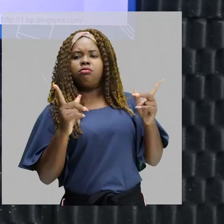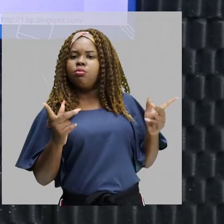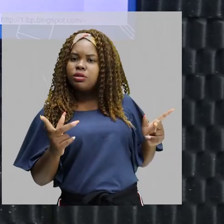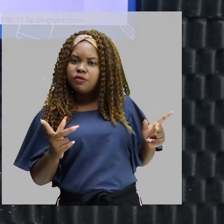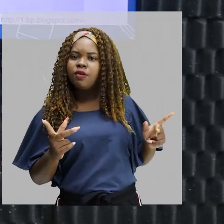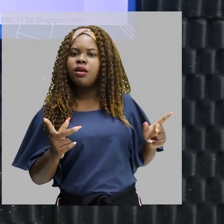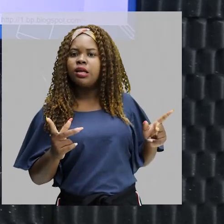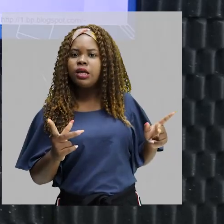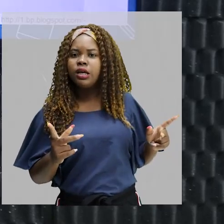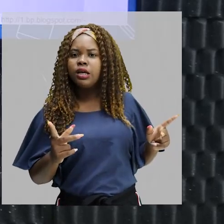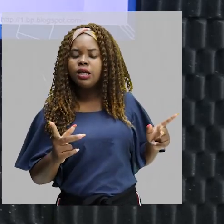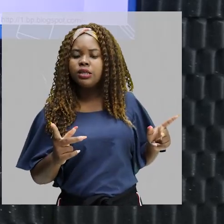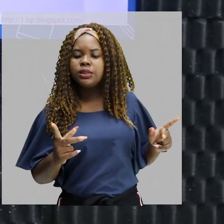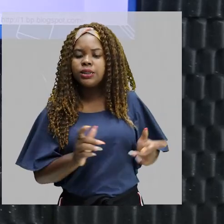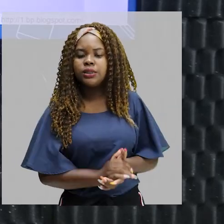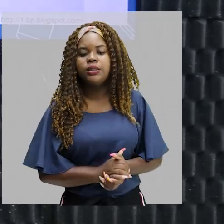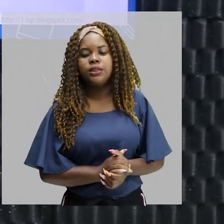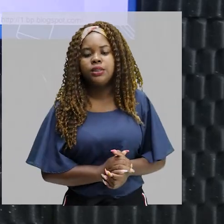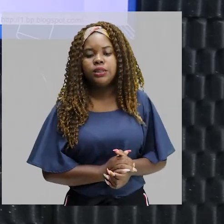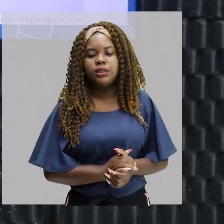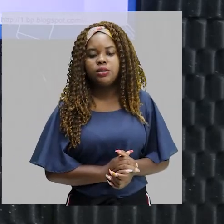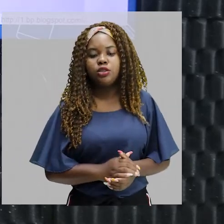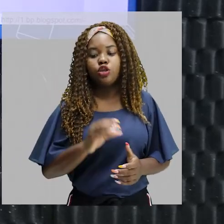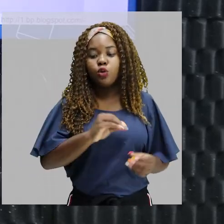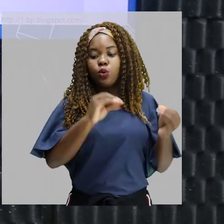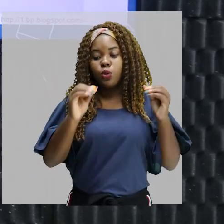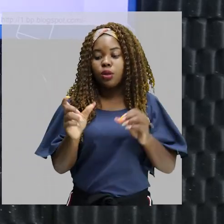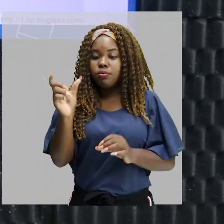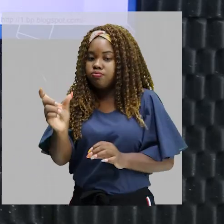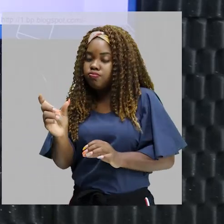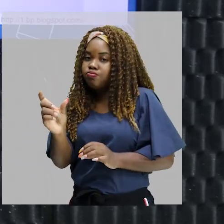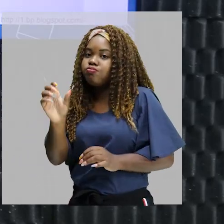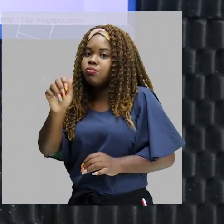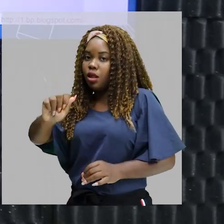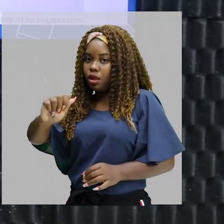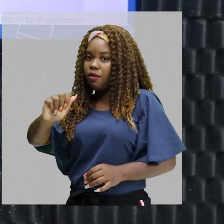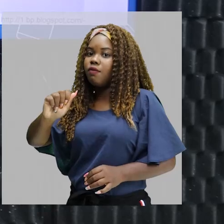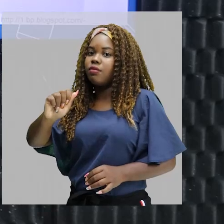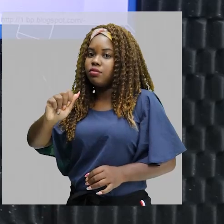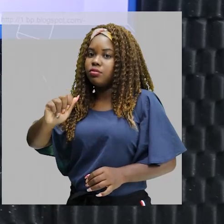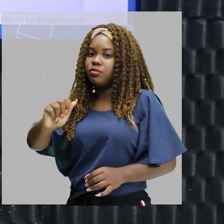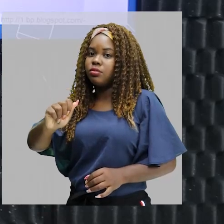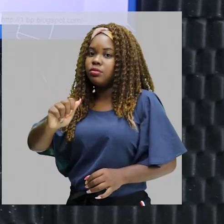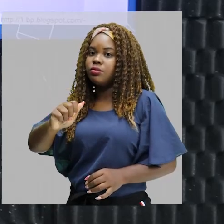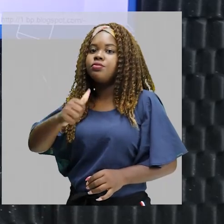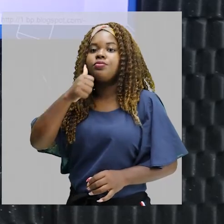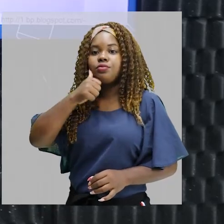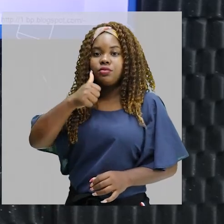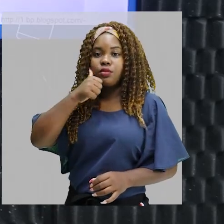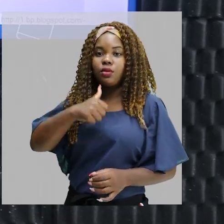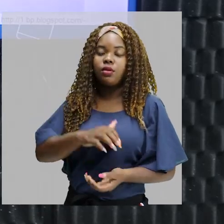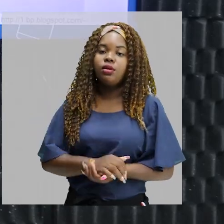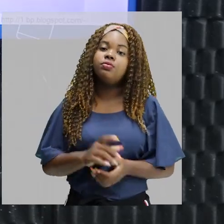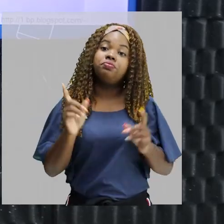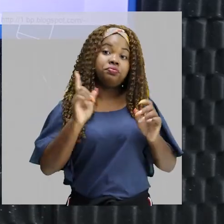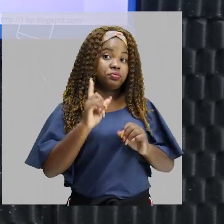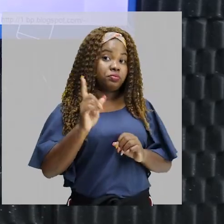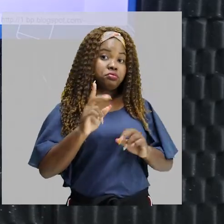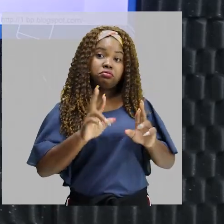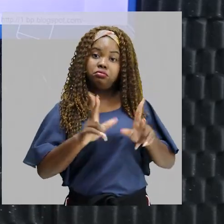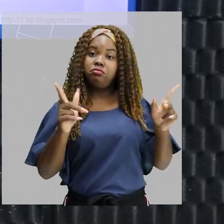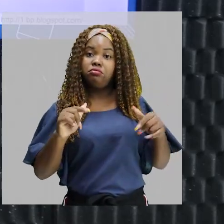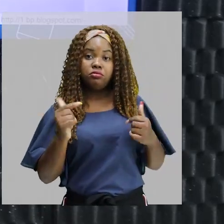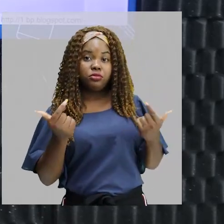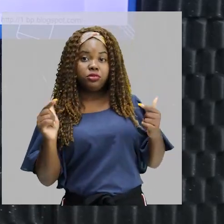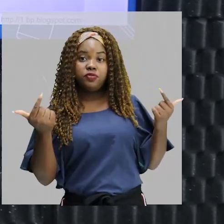além do acréscimo da letra A, que faz o meu pronome feminino? Não, então não